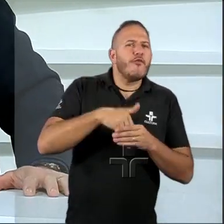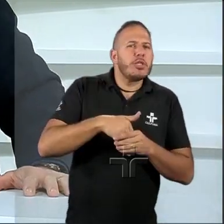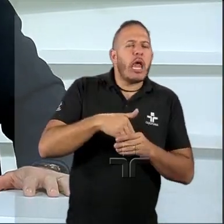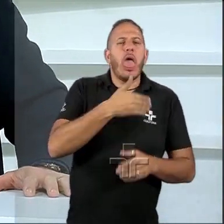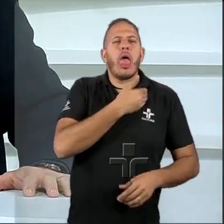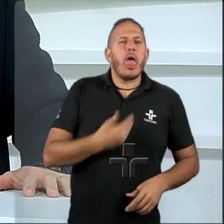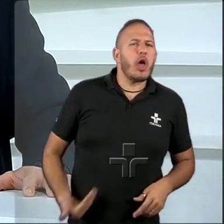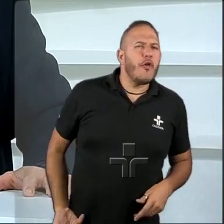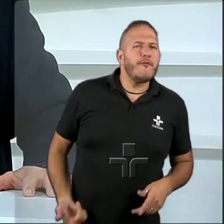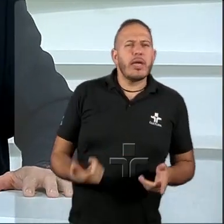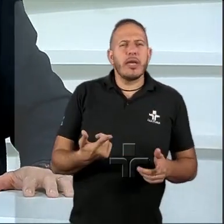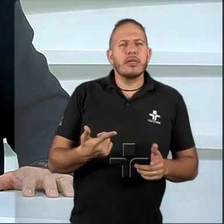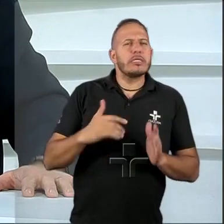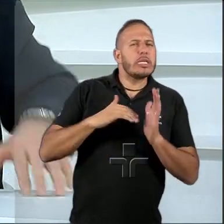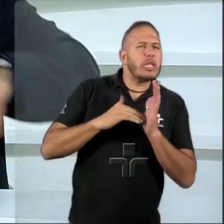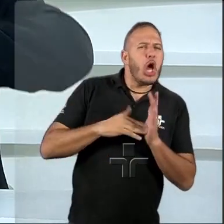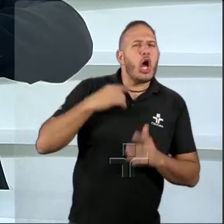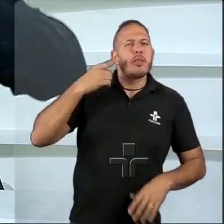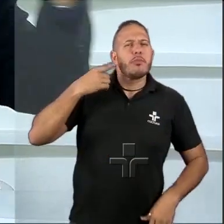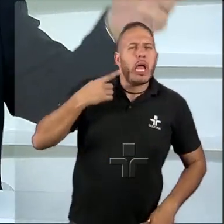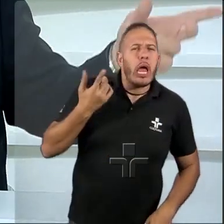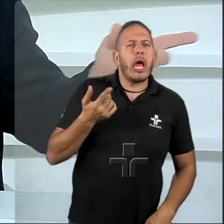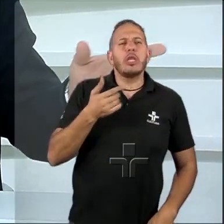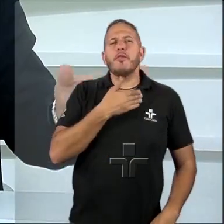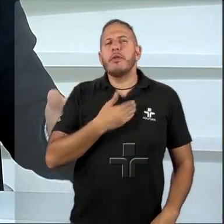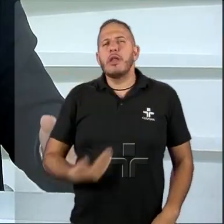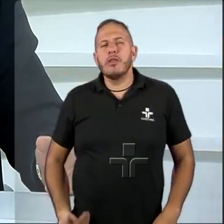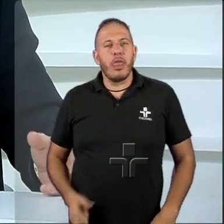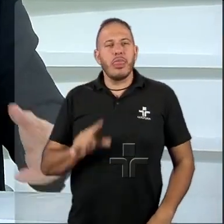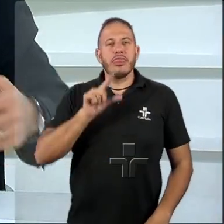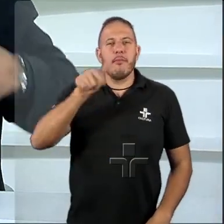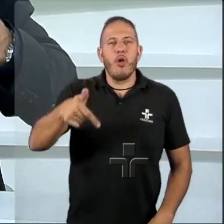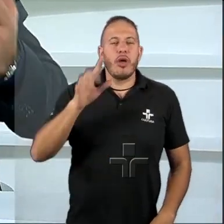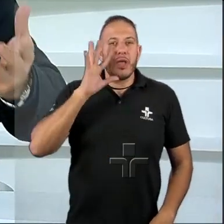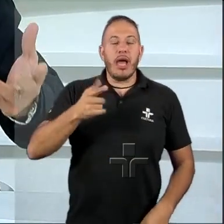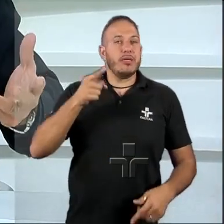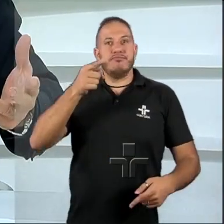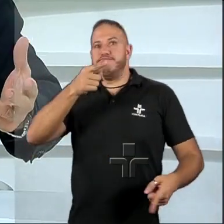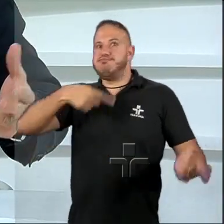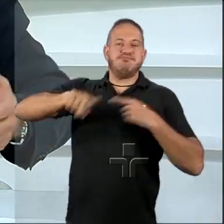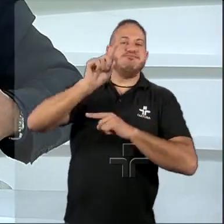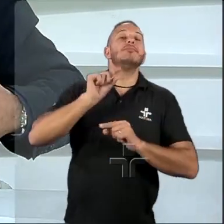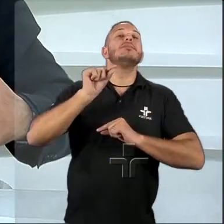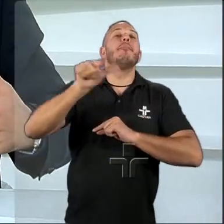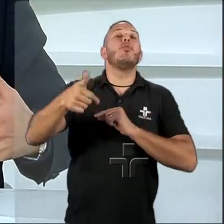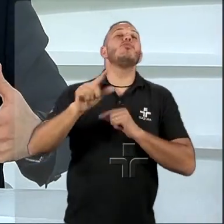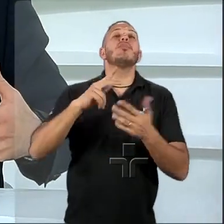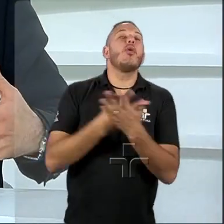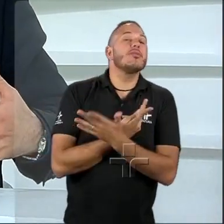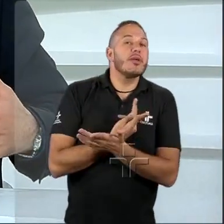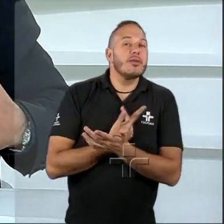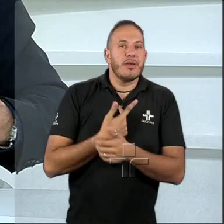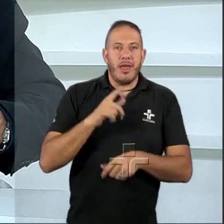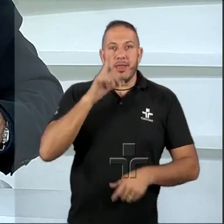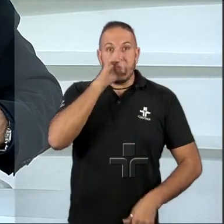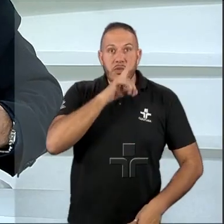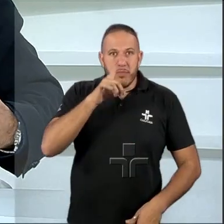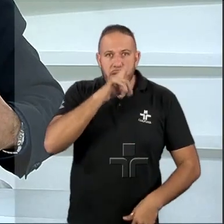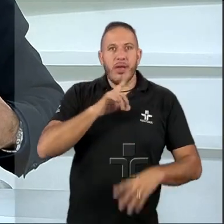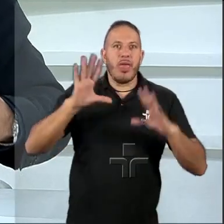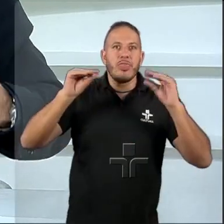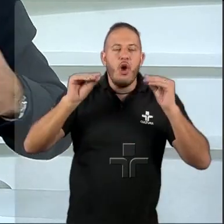que tem para o Senado, deixa eu ver o que tem para governador, e aí é que você tem as grandes viradas, e aí depois o que acontece? Chega no domingo à noite,